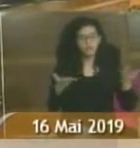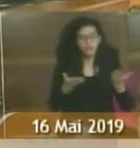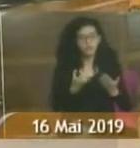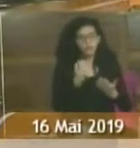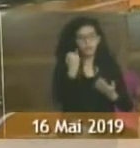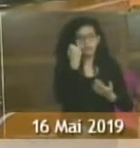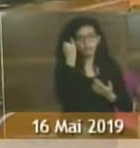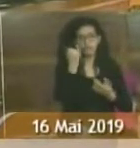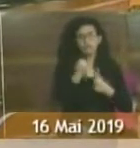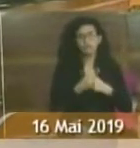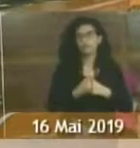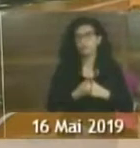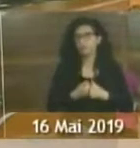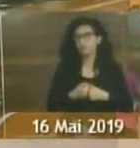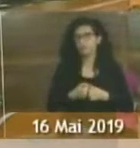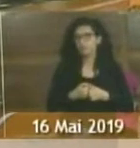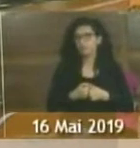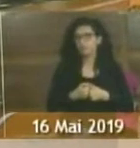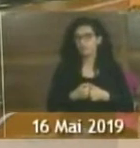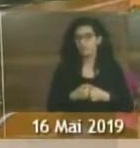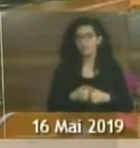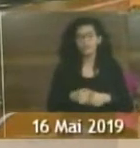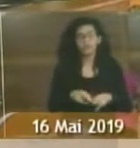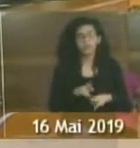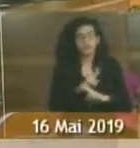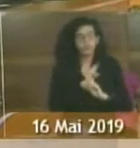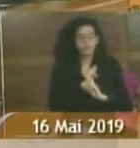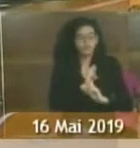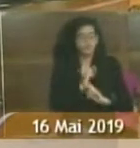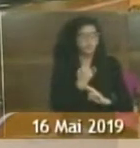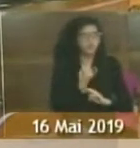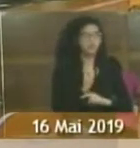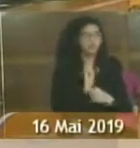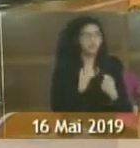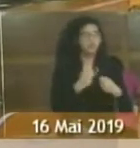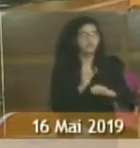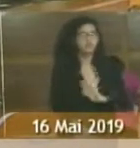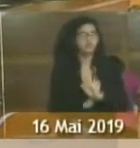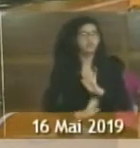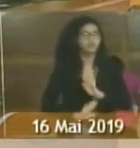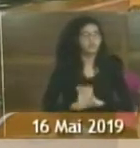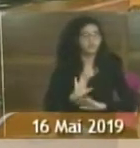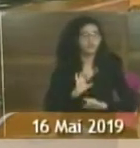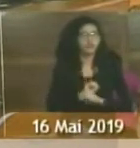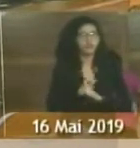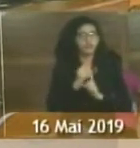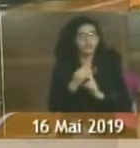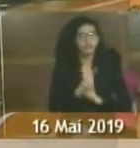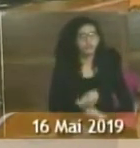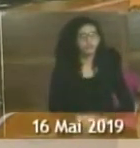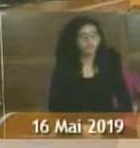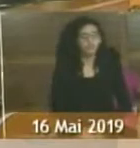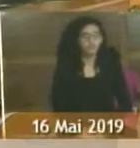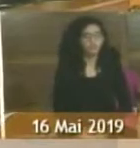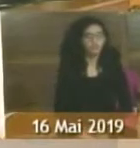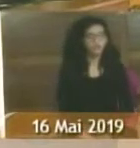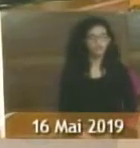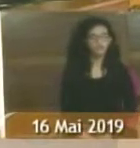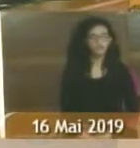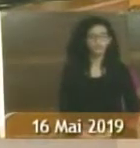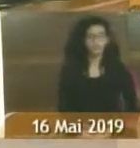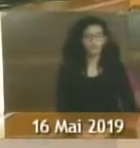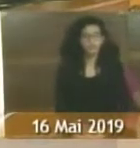interesse à população. E, com responsabilidade, nós temos que cuidar da nossa sociedade, da população